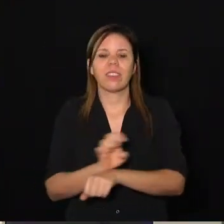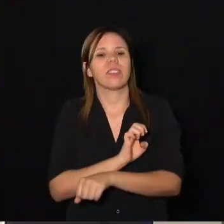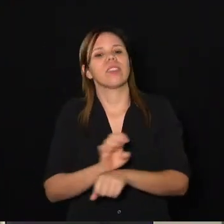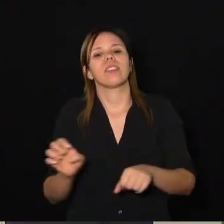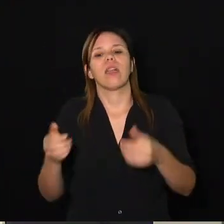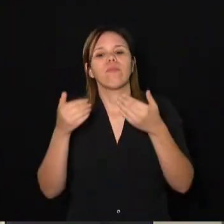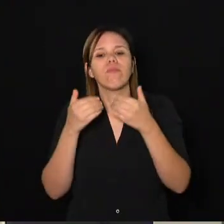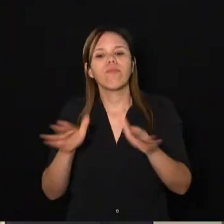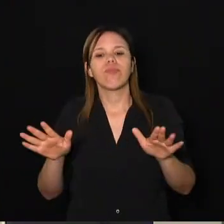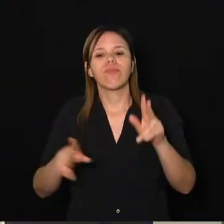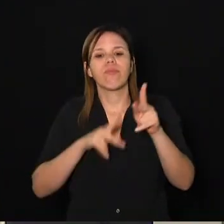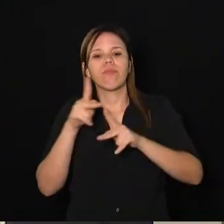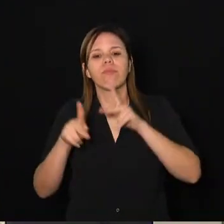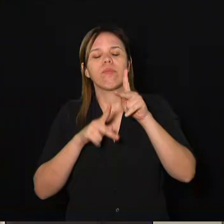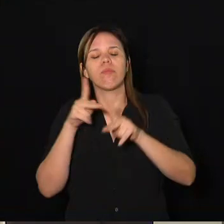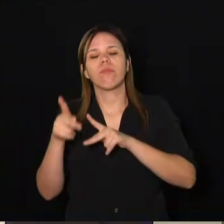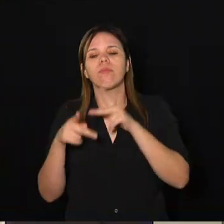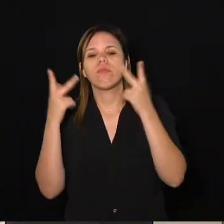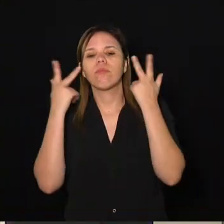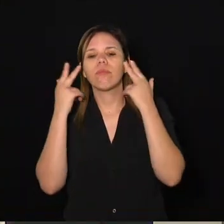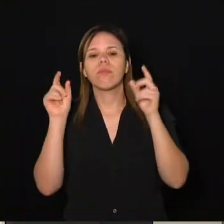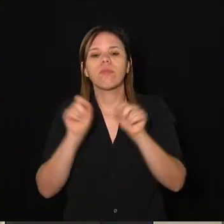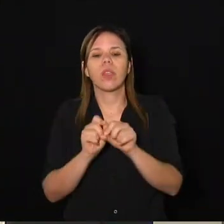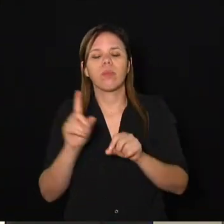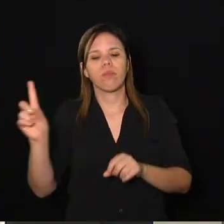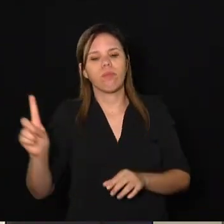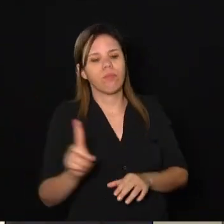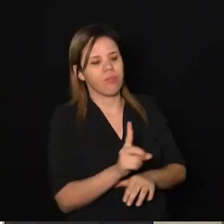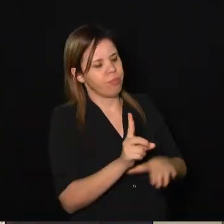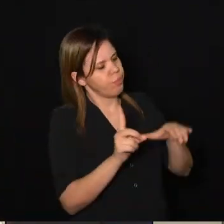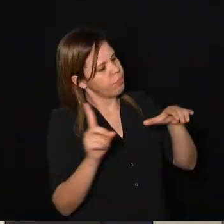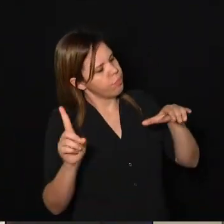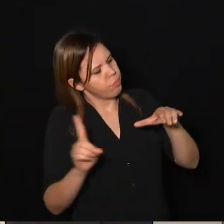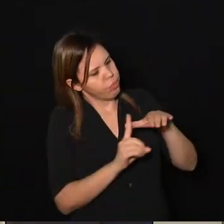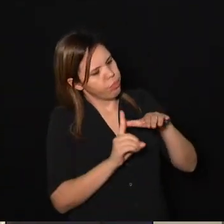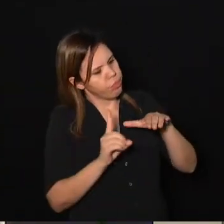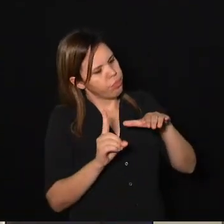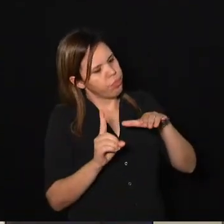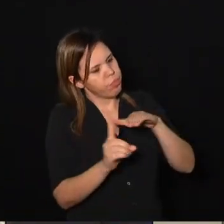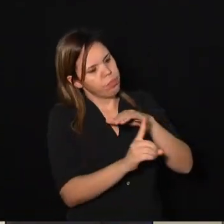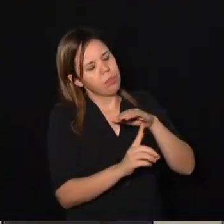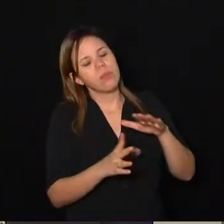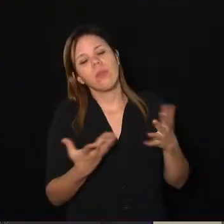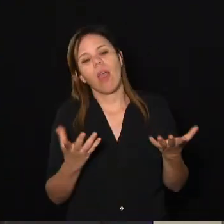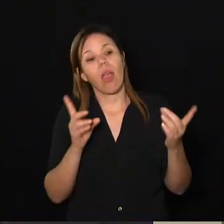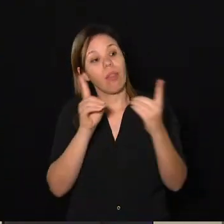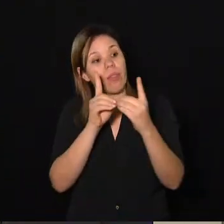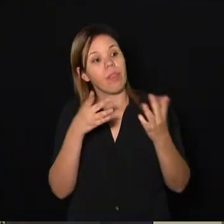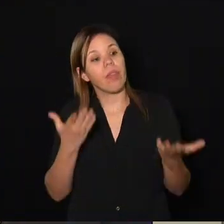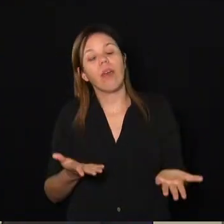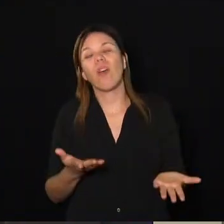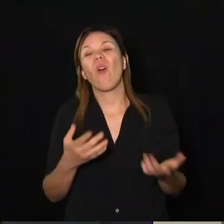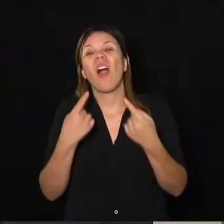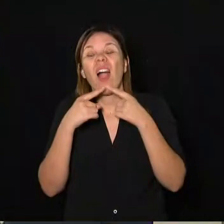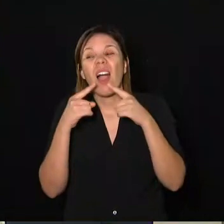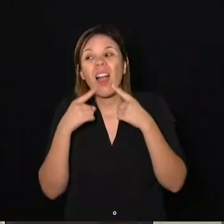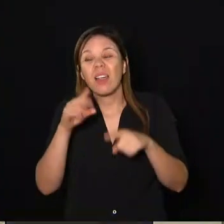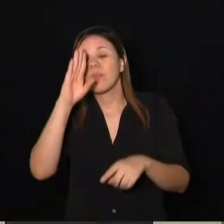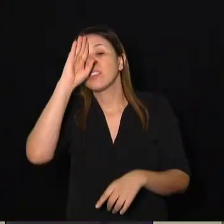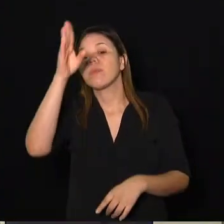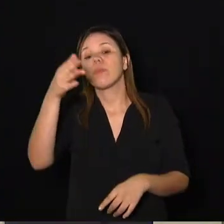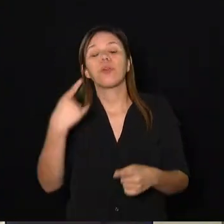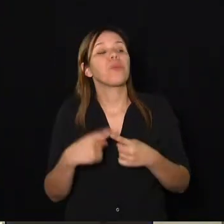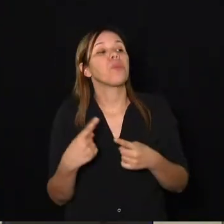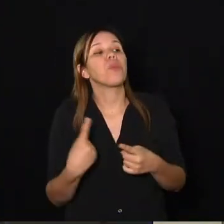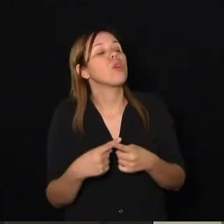ao público e normalmente quando chega algum paciente para que nós possamos atender a queixa principal deles em relação ao